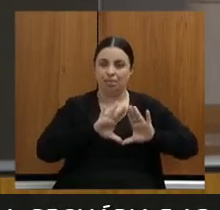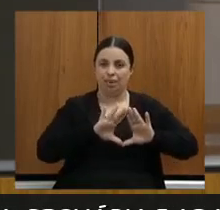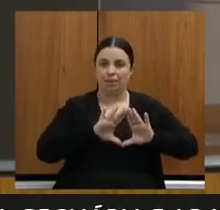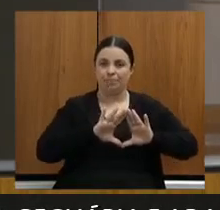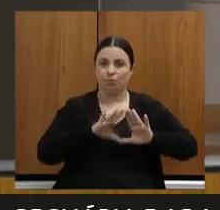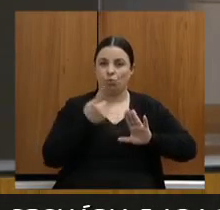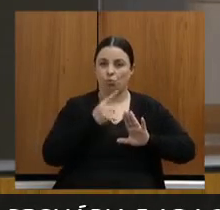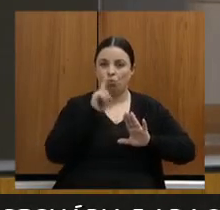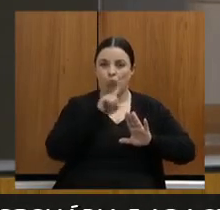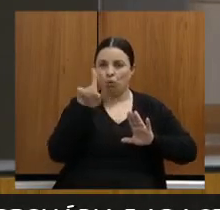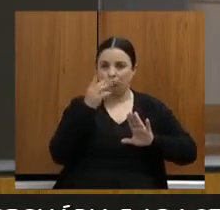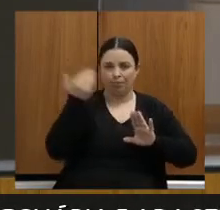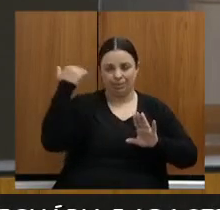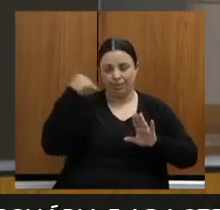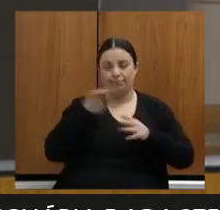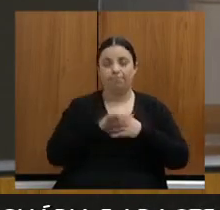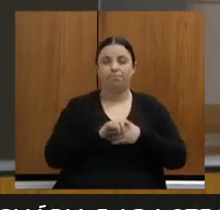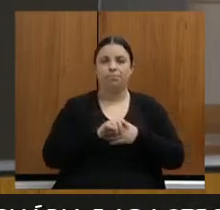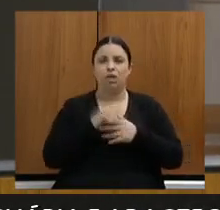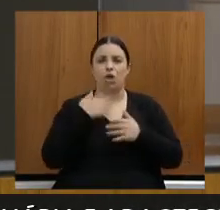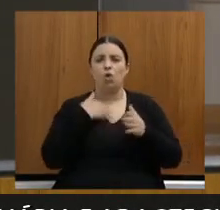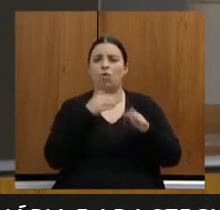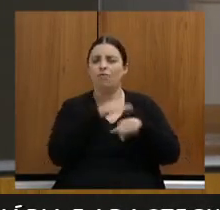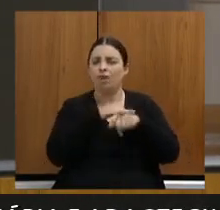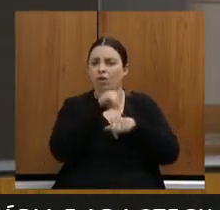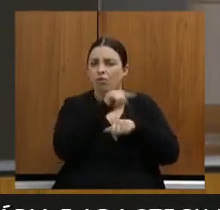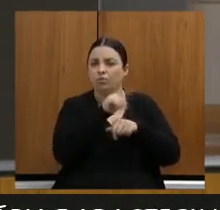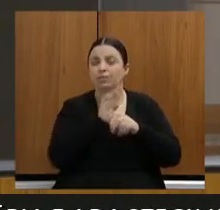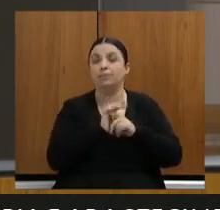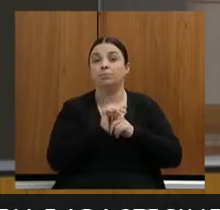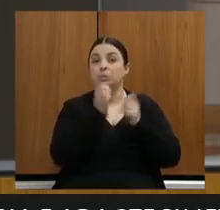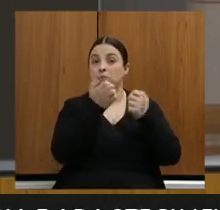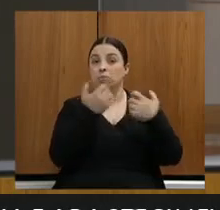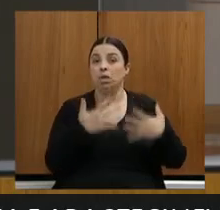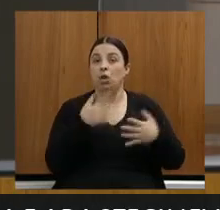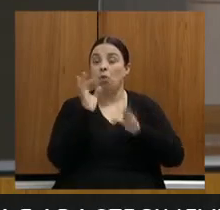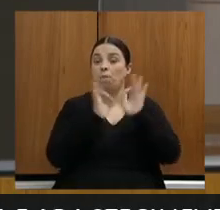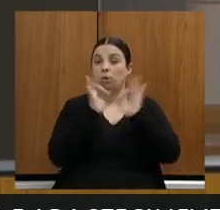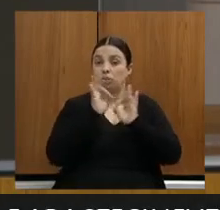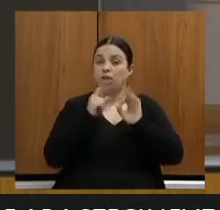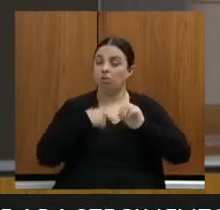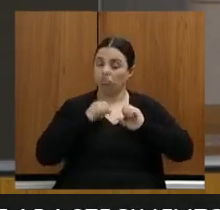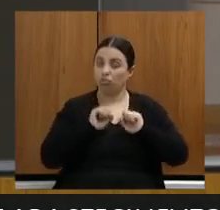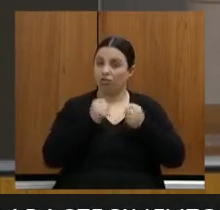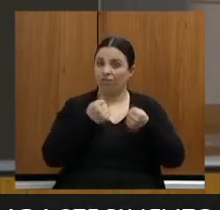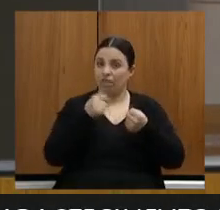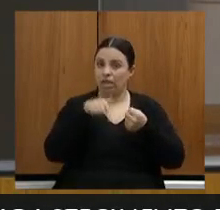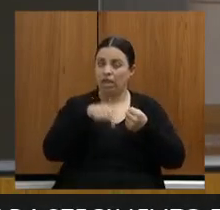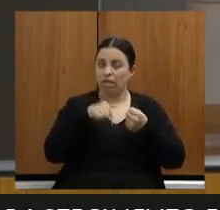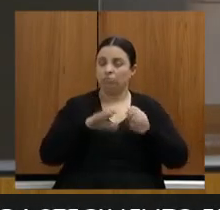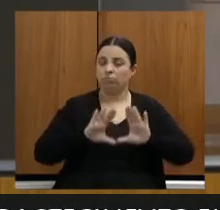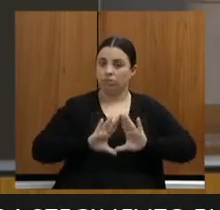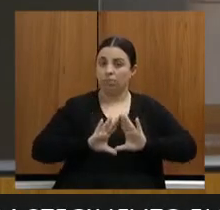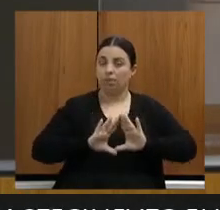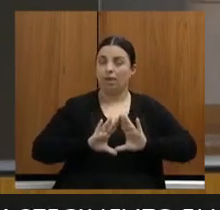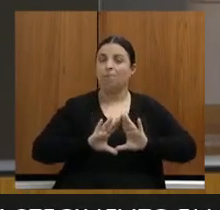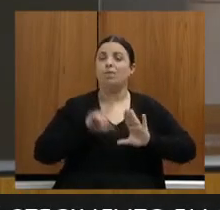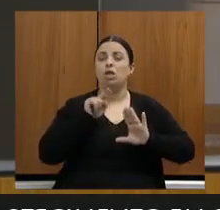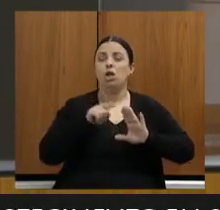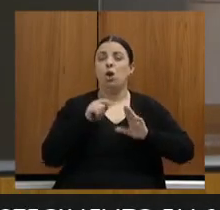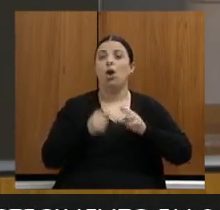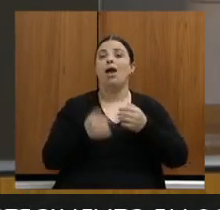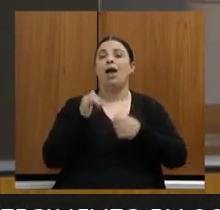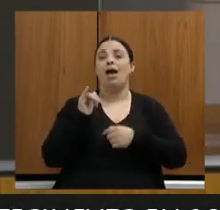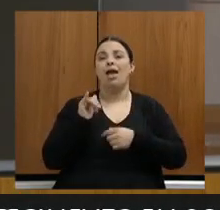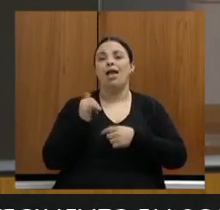eu falei da de um projeto que a gente vinha defendendo aqui na Assembleia que era questão e que já foi dito até para outros colegas que a questão dos